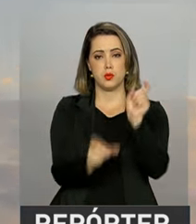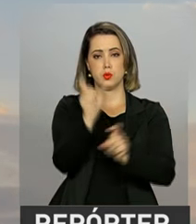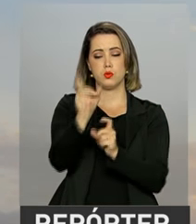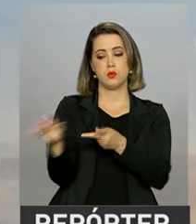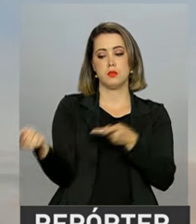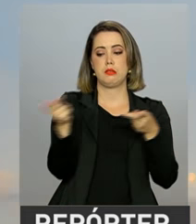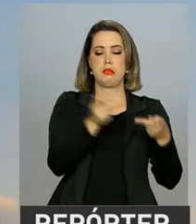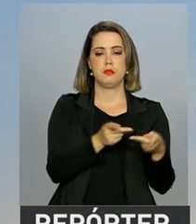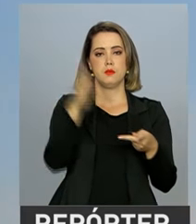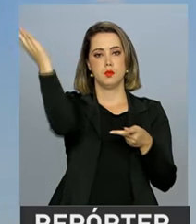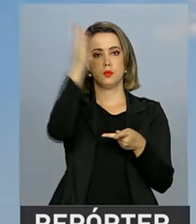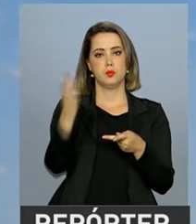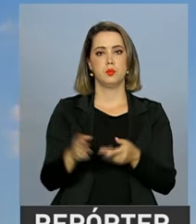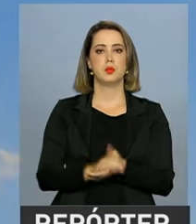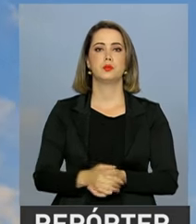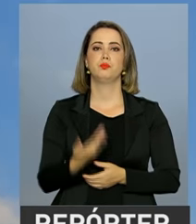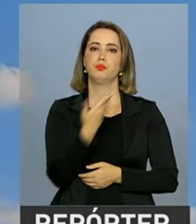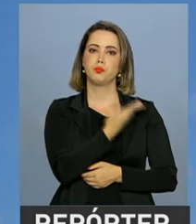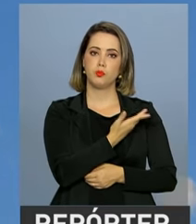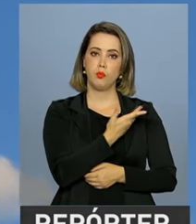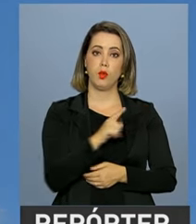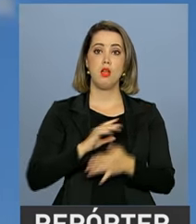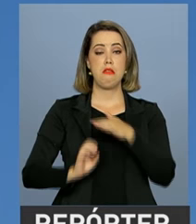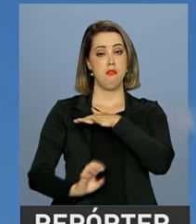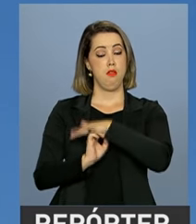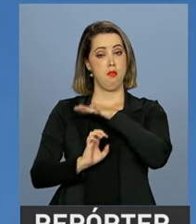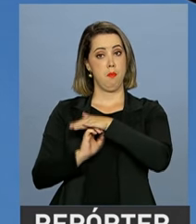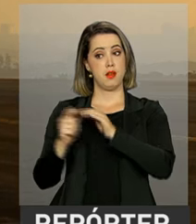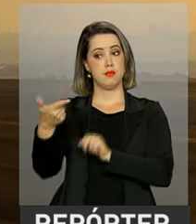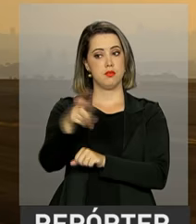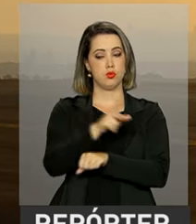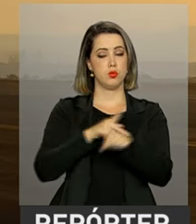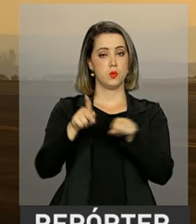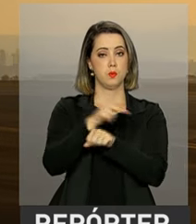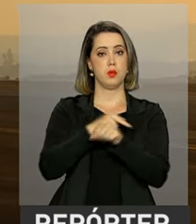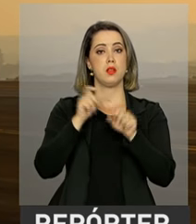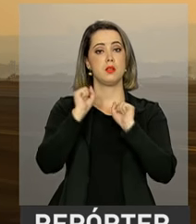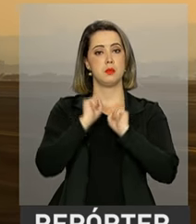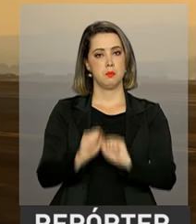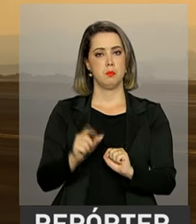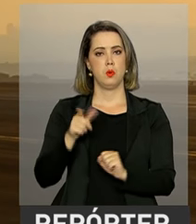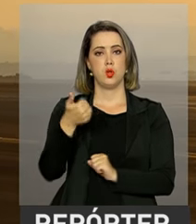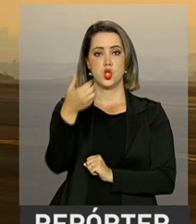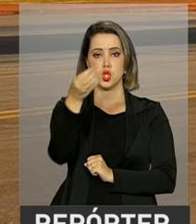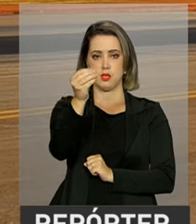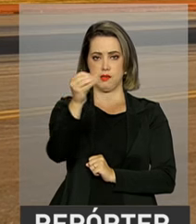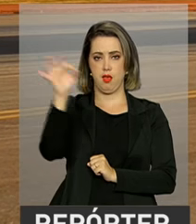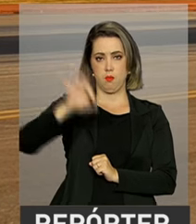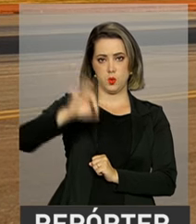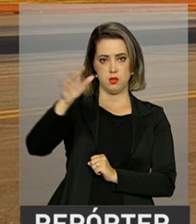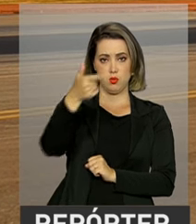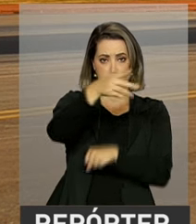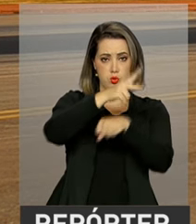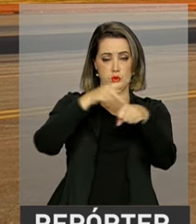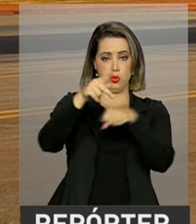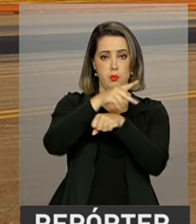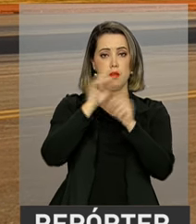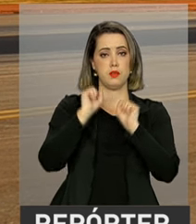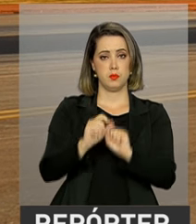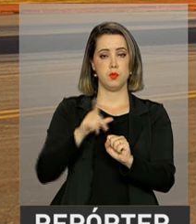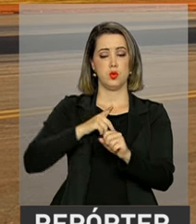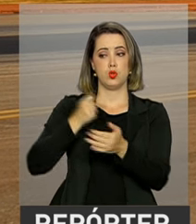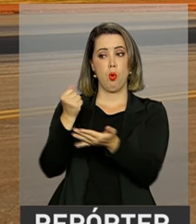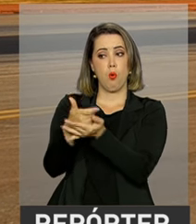que grupos estrangeiros e tenho até 100% do capital de empresas aéreas brasileiras hoje estrangeiros